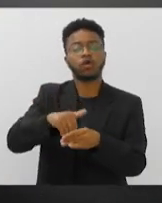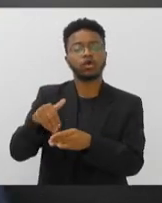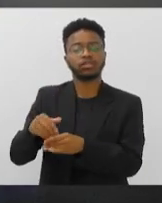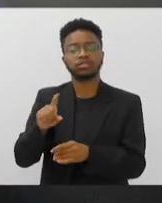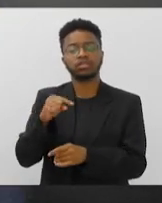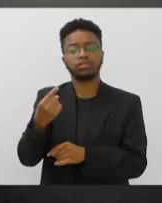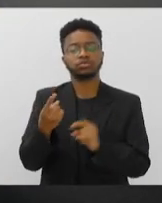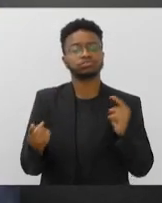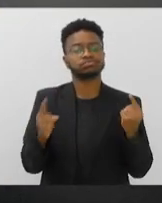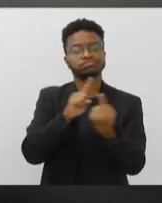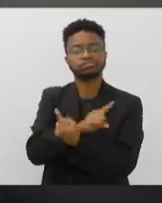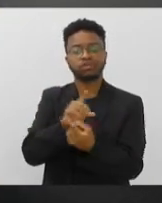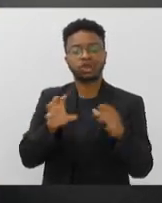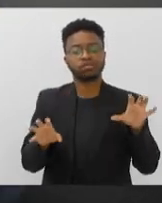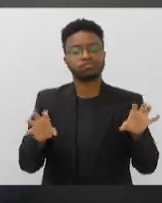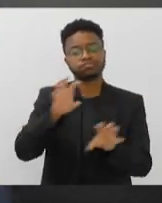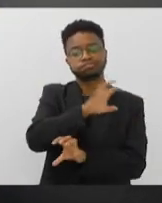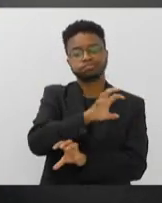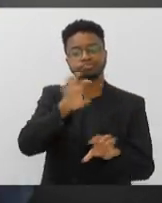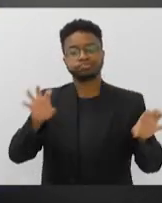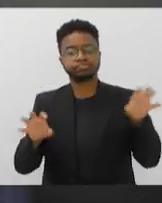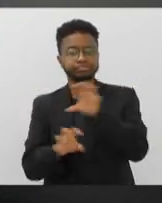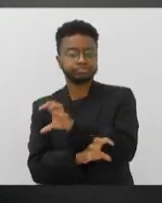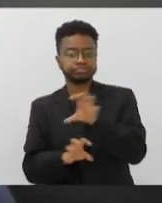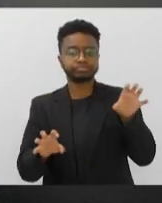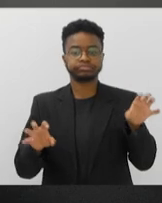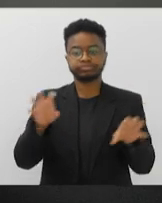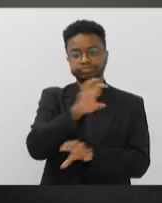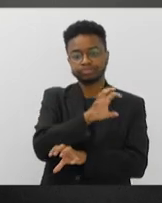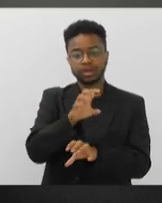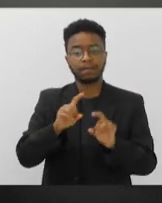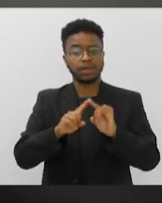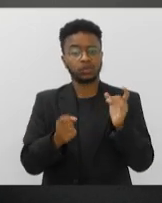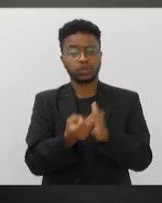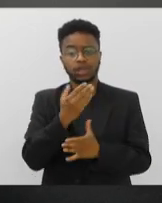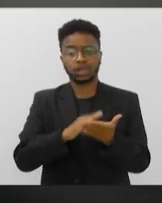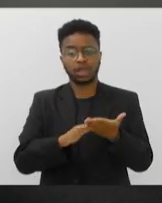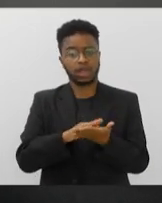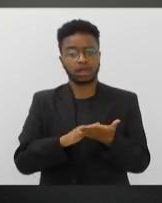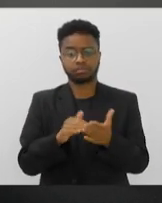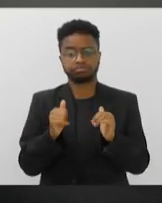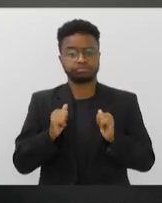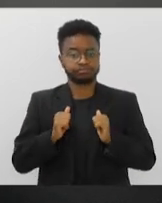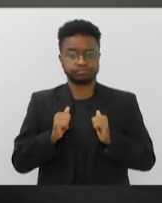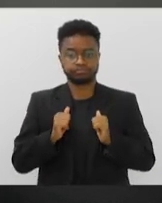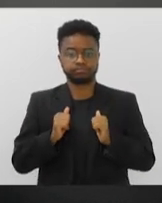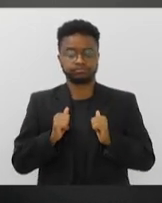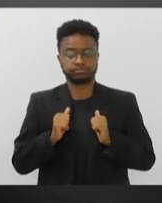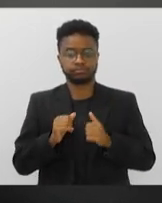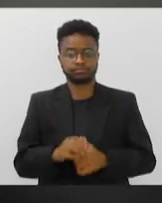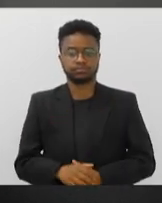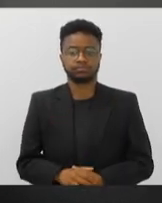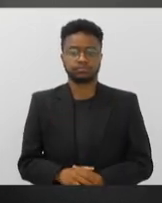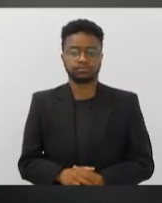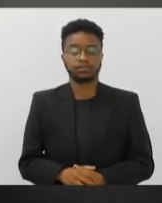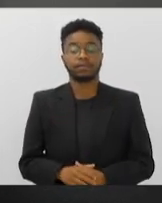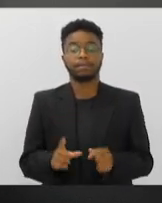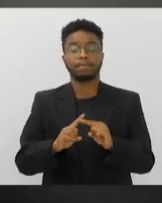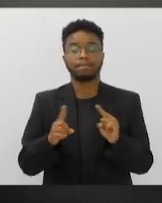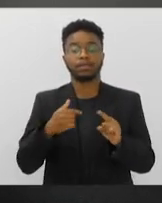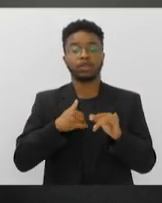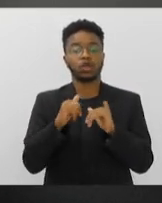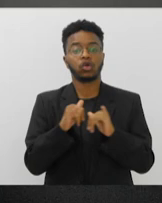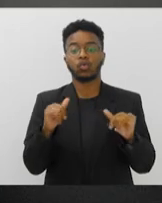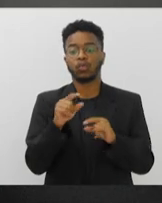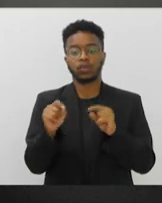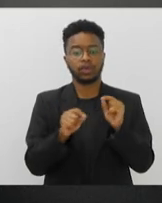inverte né só vai invert anos e anos e anos e nada vai sendo produzido né mas eu te digo o seguinte